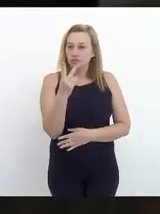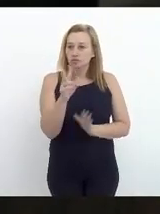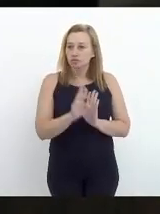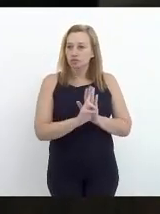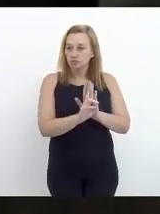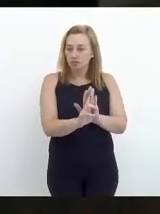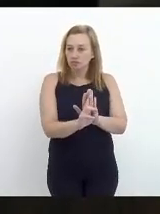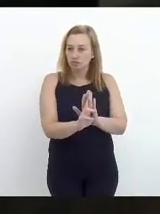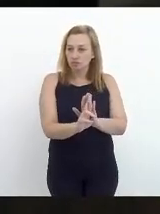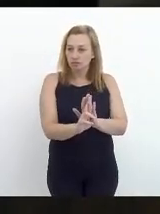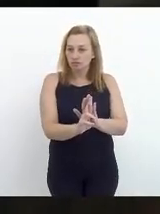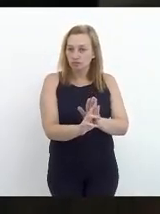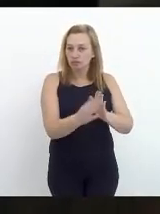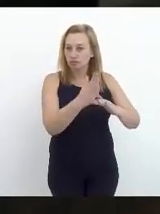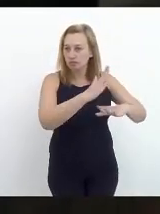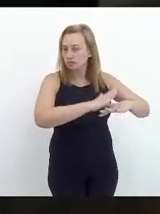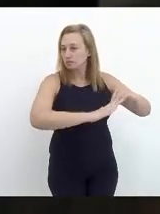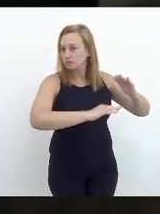representantes de duas categorias.